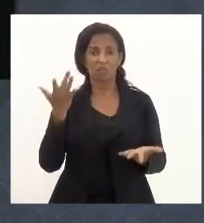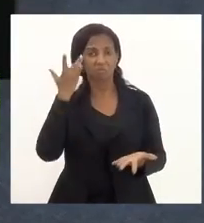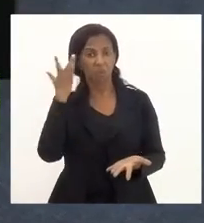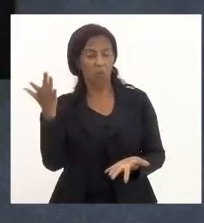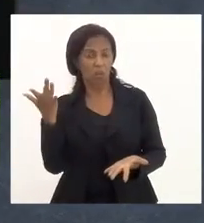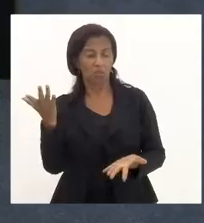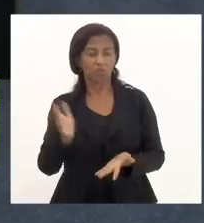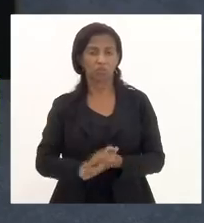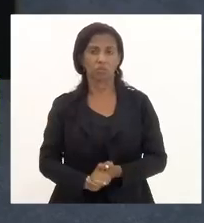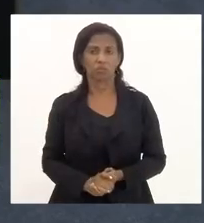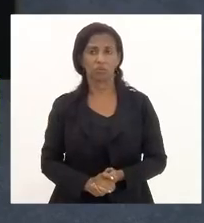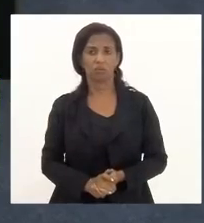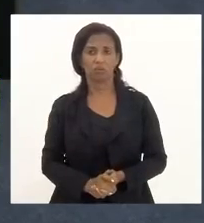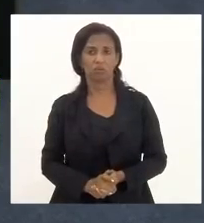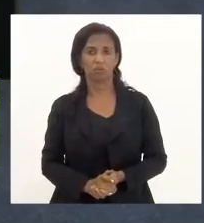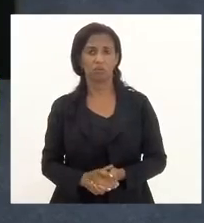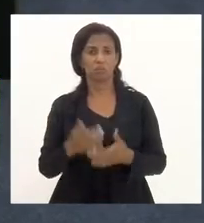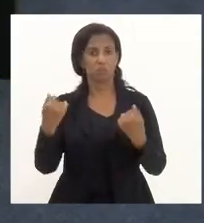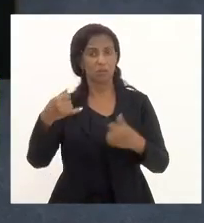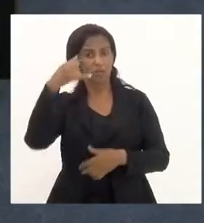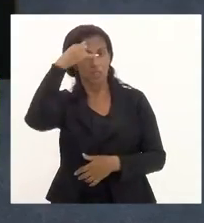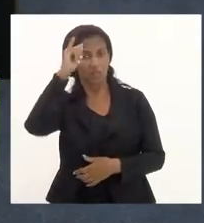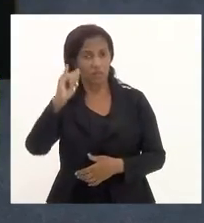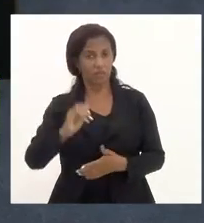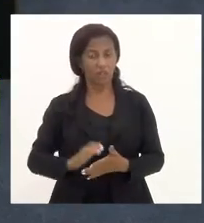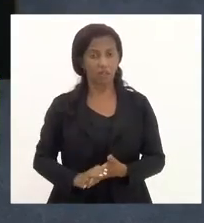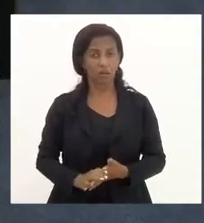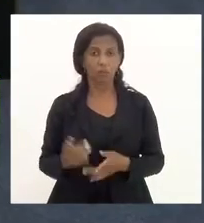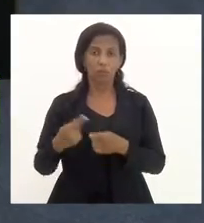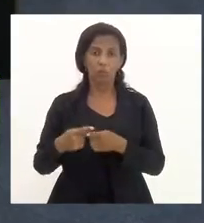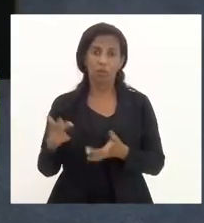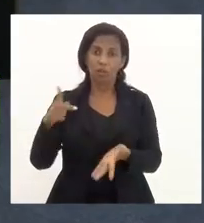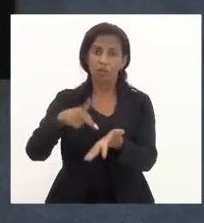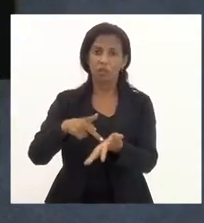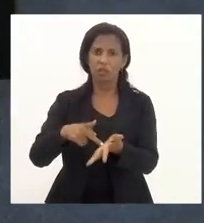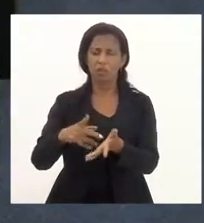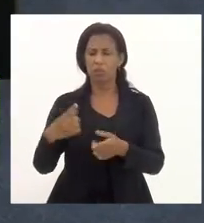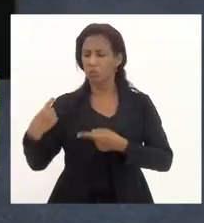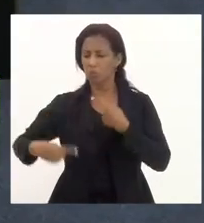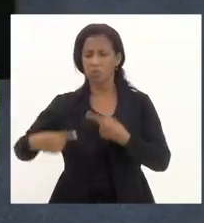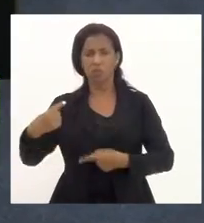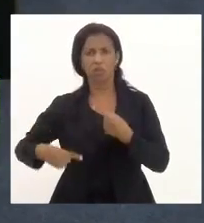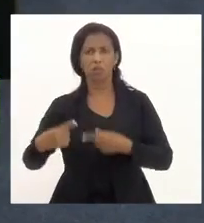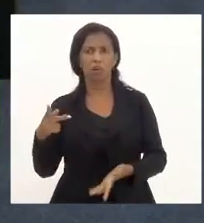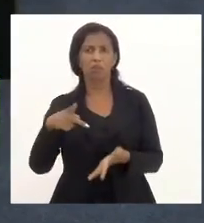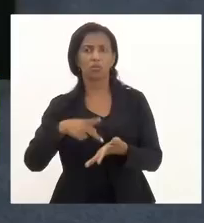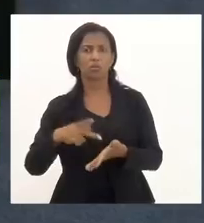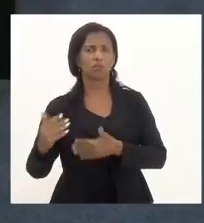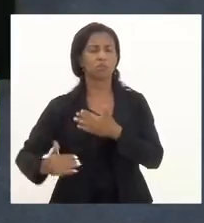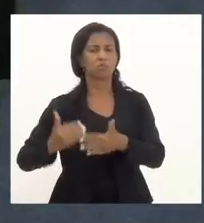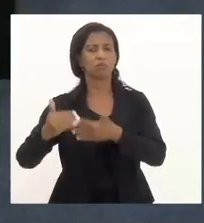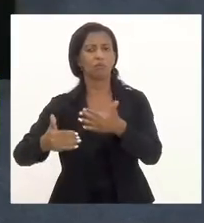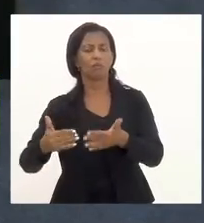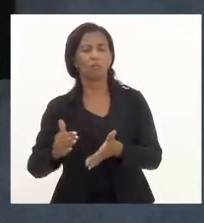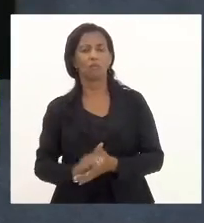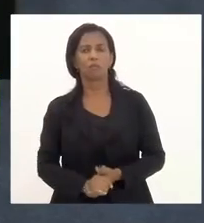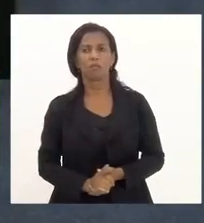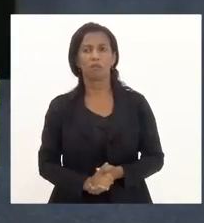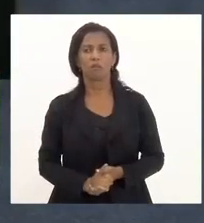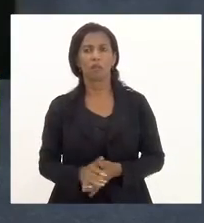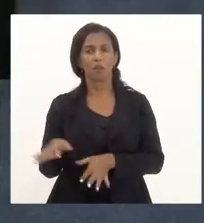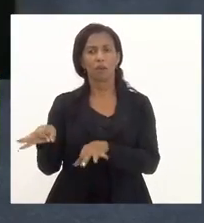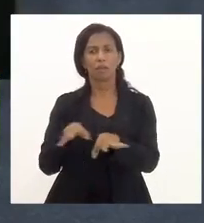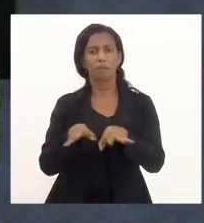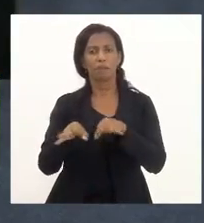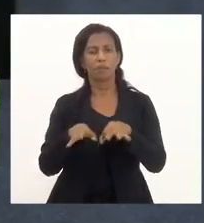eu acho que o pragmatismo deve ser evitado nesse momento Exatamente porque não se debate o verdadeiro desenvolvimento ordenamento